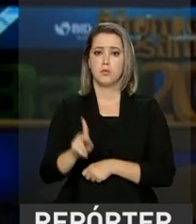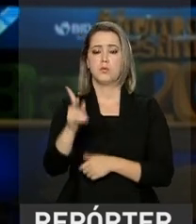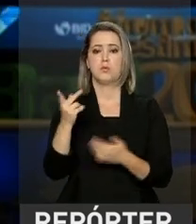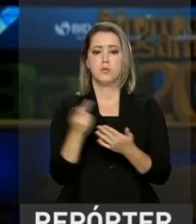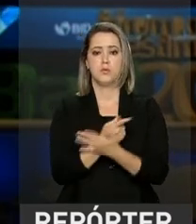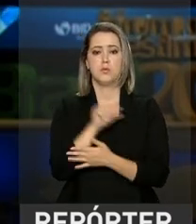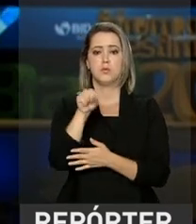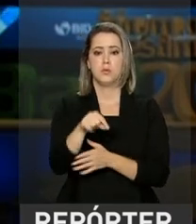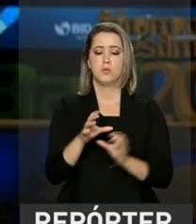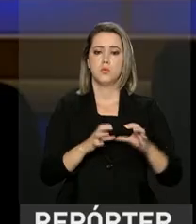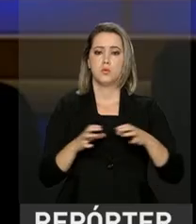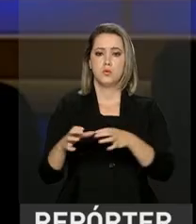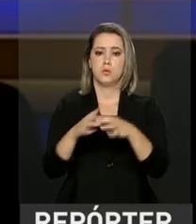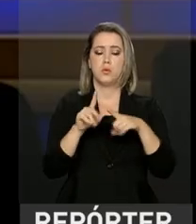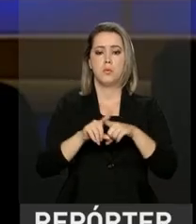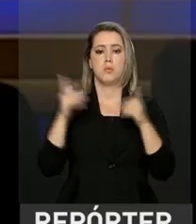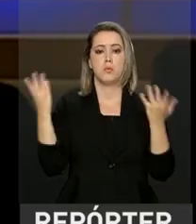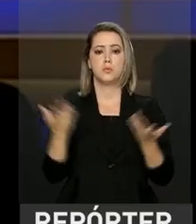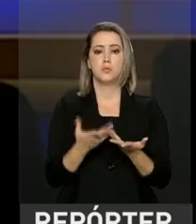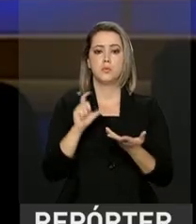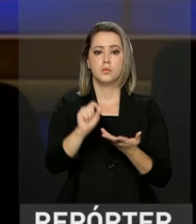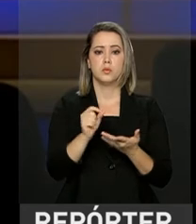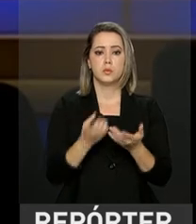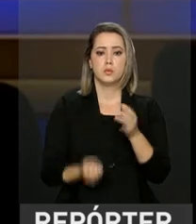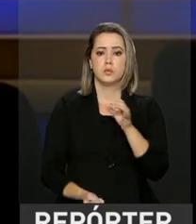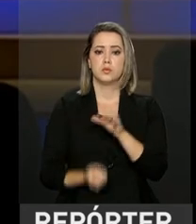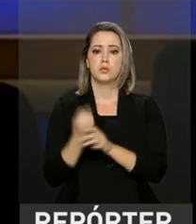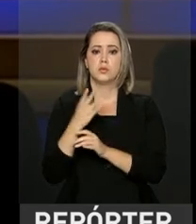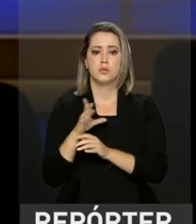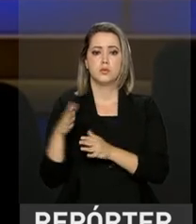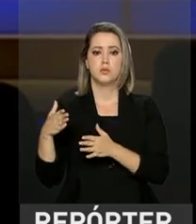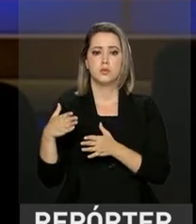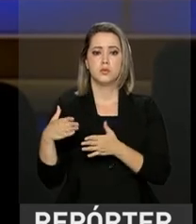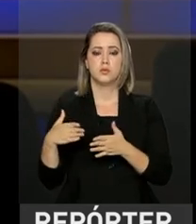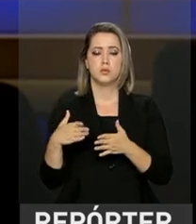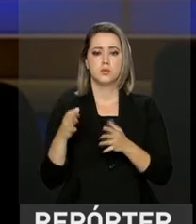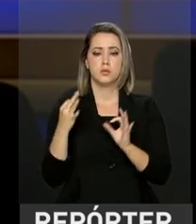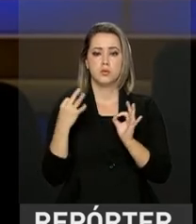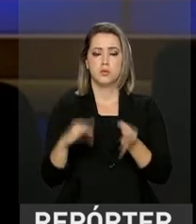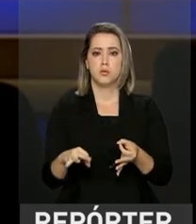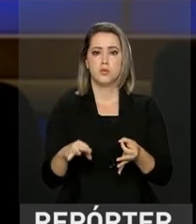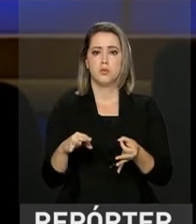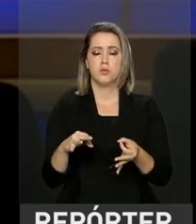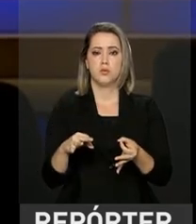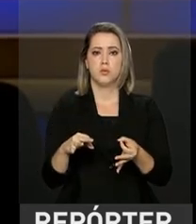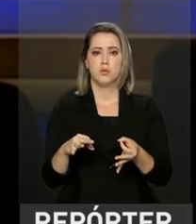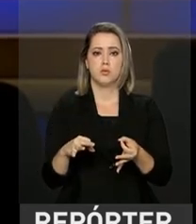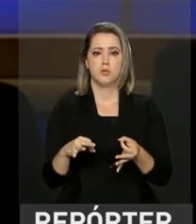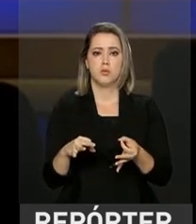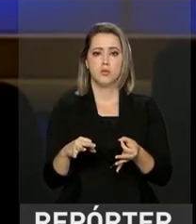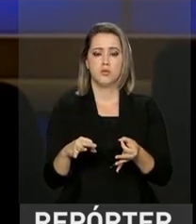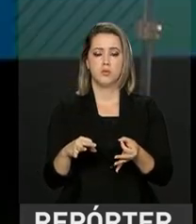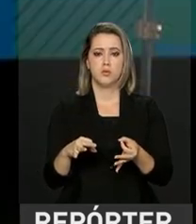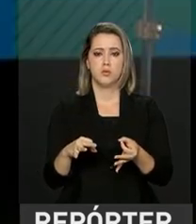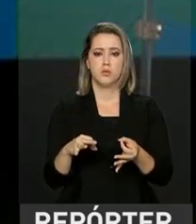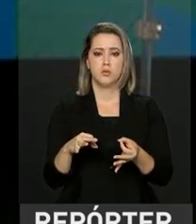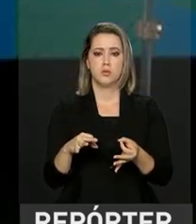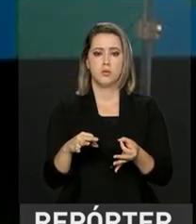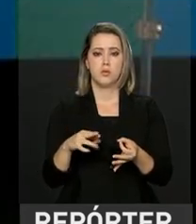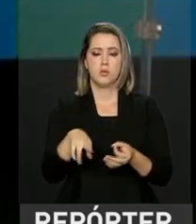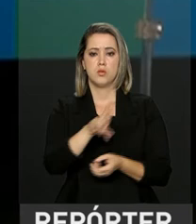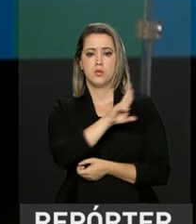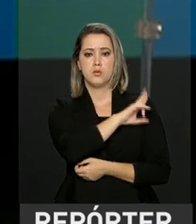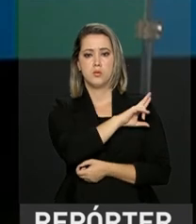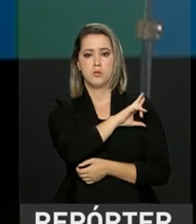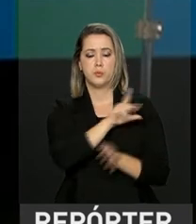para essa região mas hoje está nas vésperas de criar um novo paradigma paradigma de improbidade e respeito